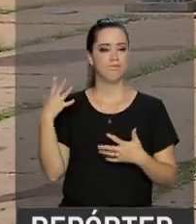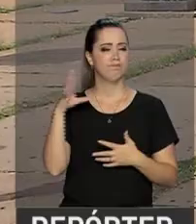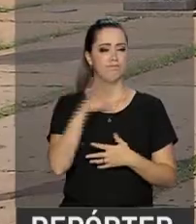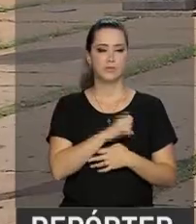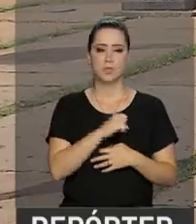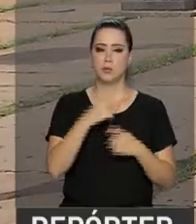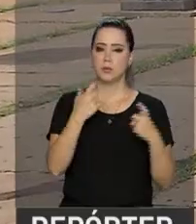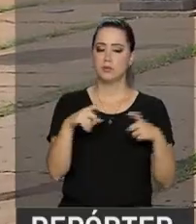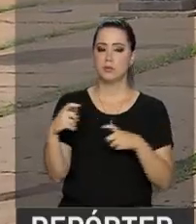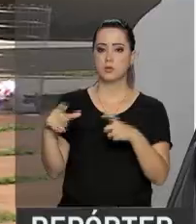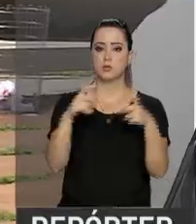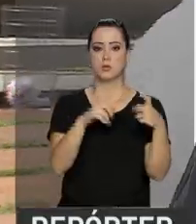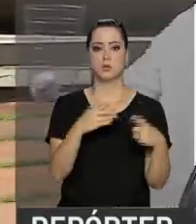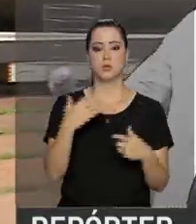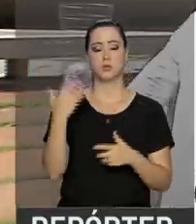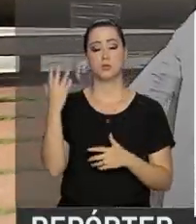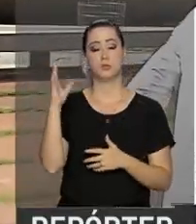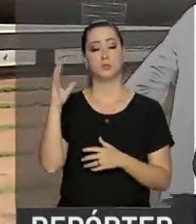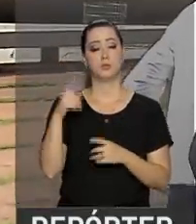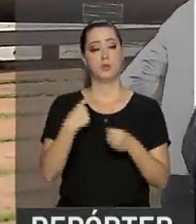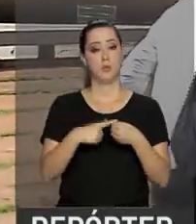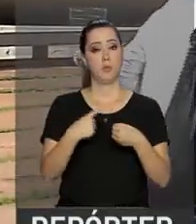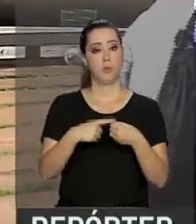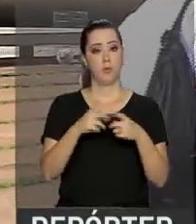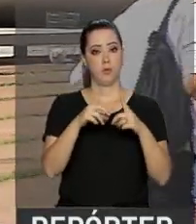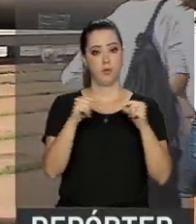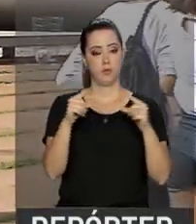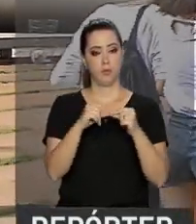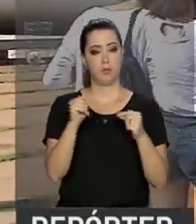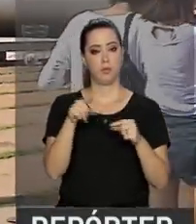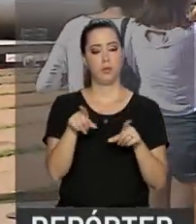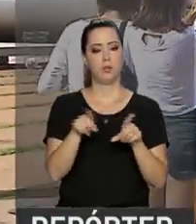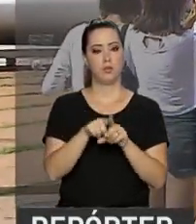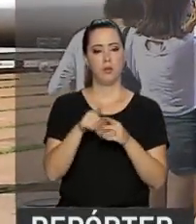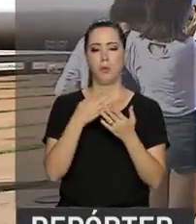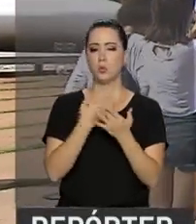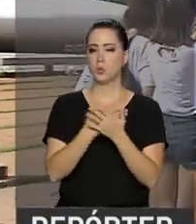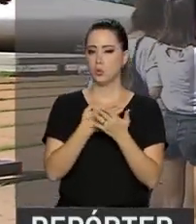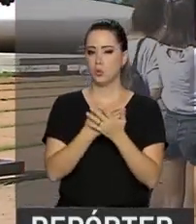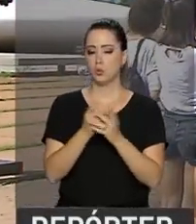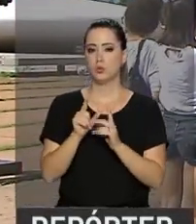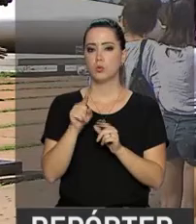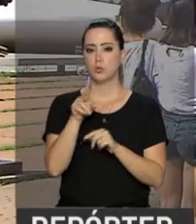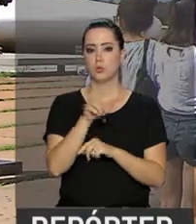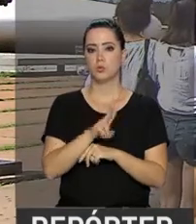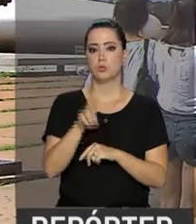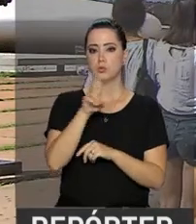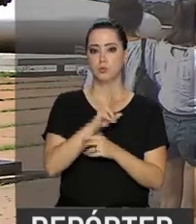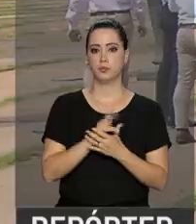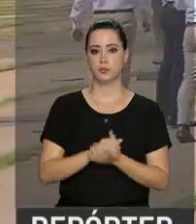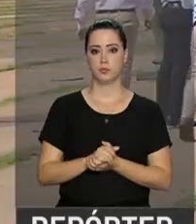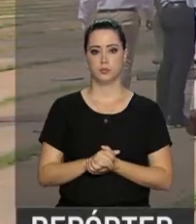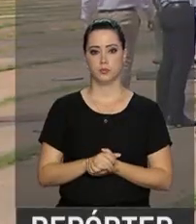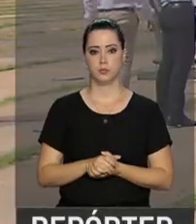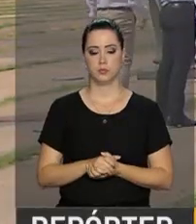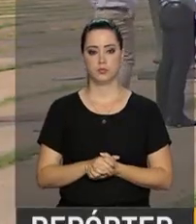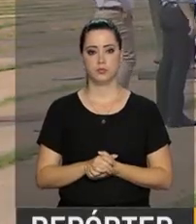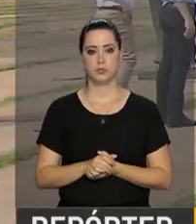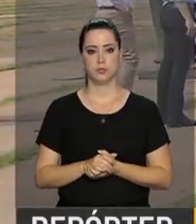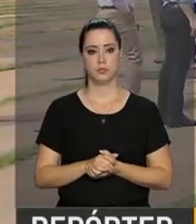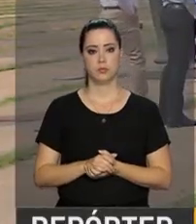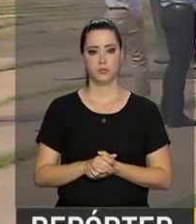com os monumentos da cidade. Brasília também é um objeto de estudo para a sua universidade. A gente